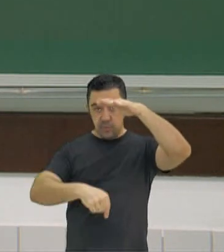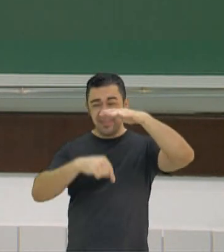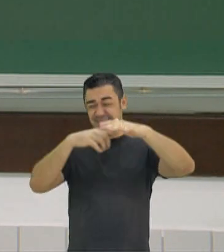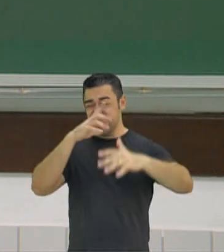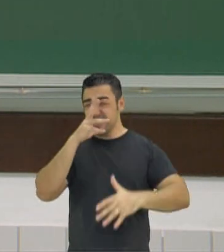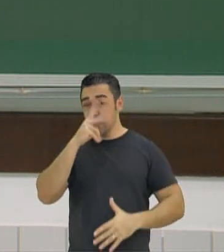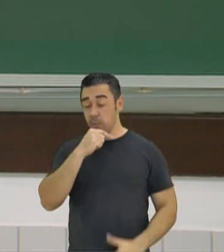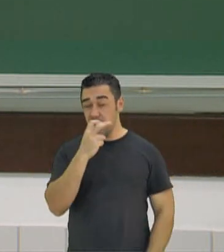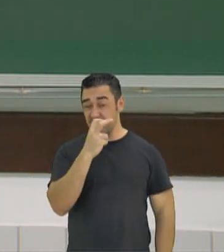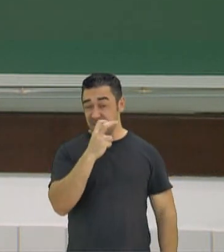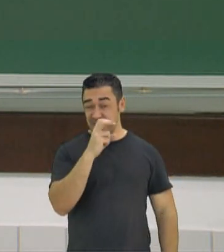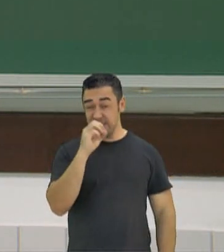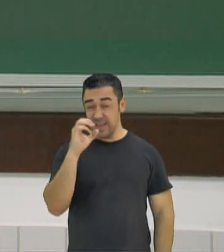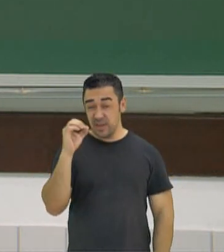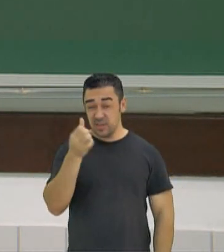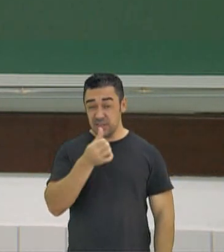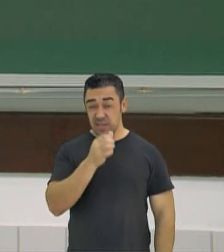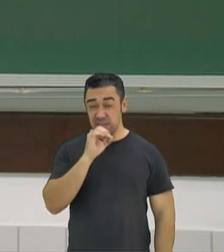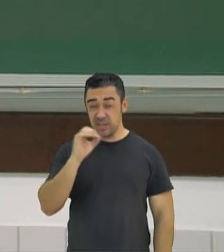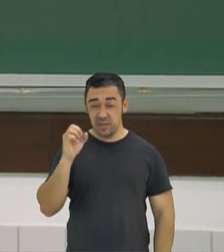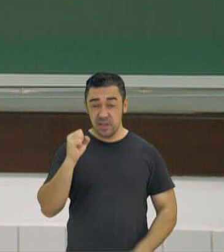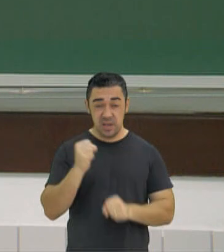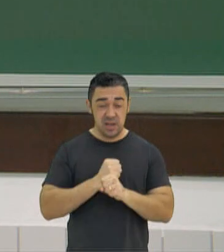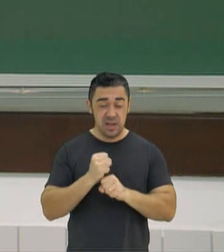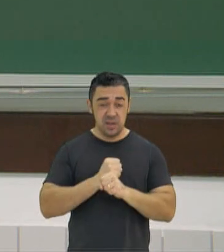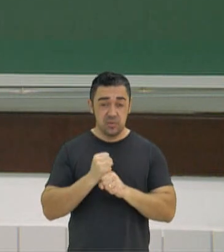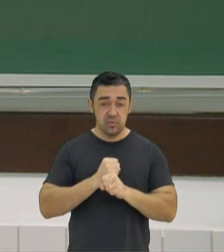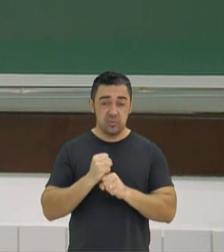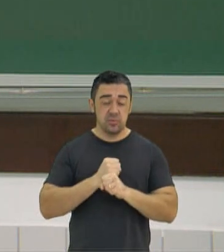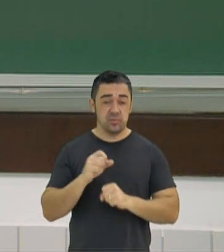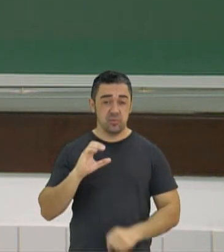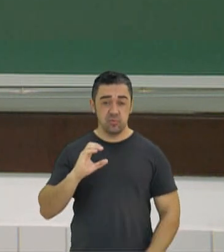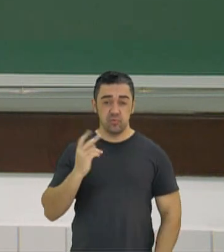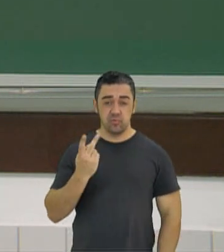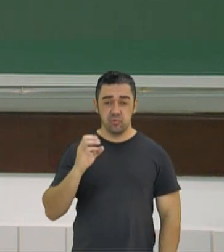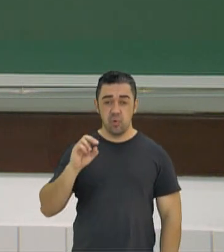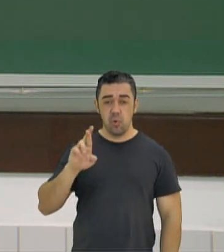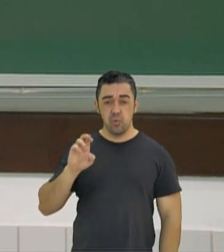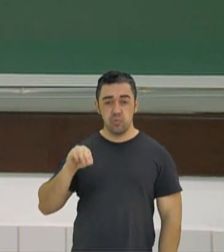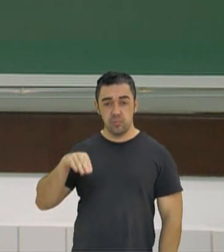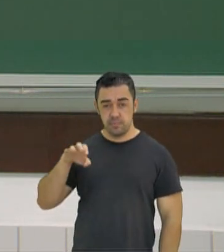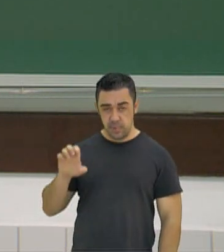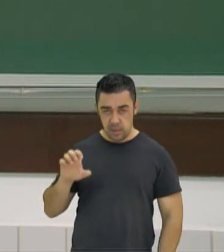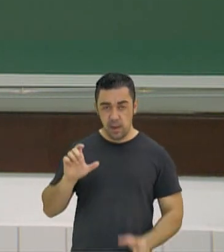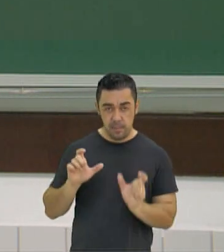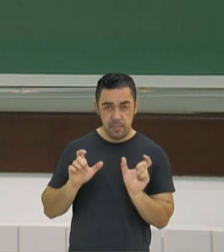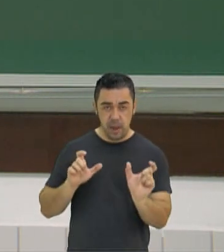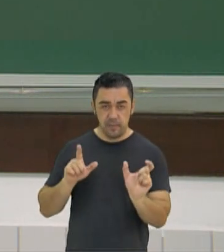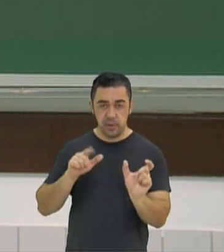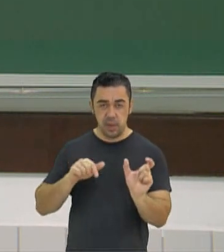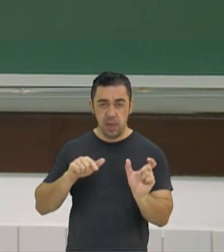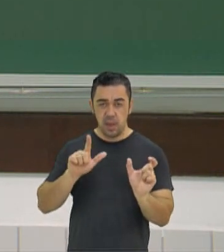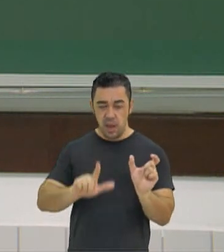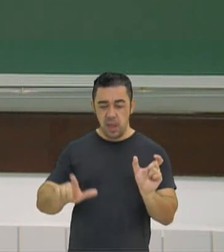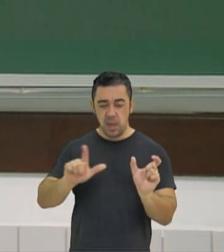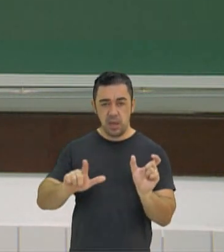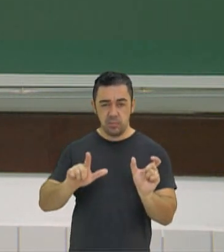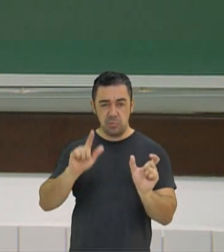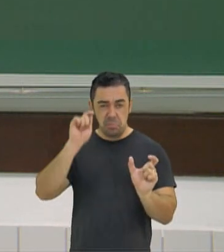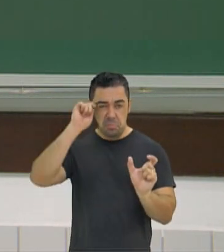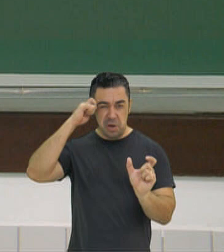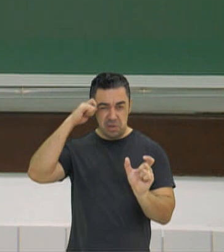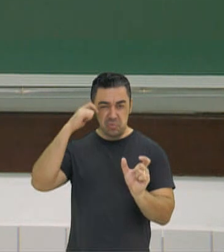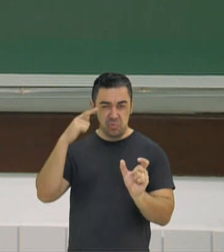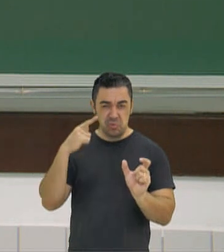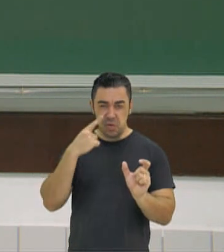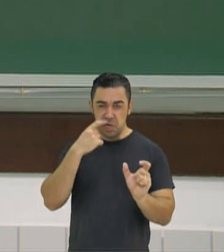anos, tanto também da contaminação para pessoas, naquele caso pelo trato, pelo manuseio diário, muitas